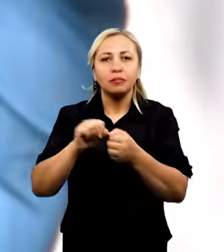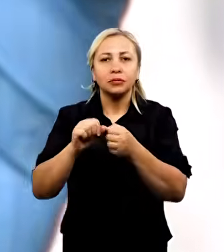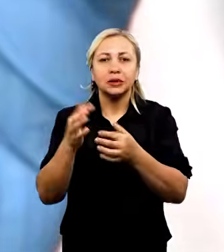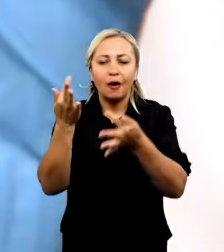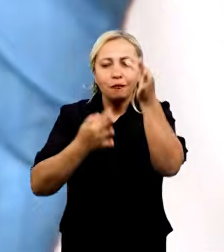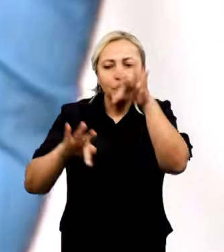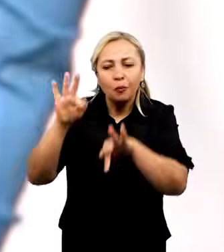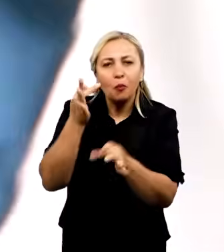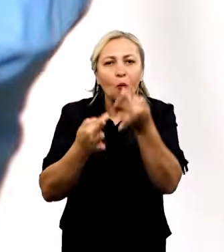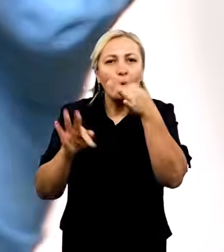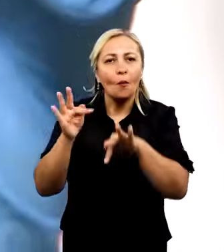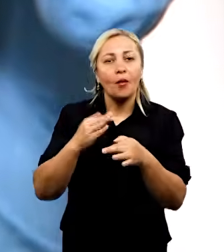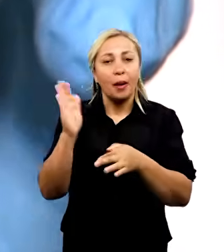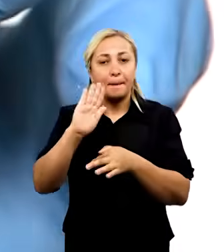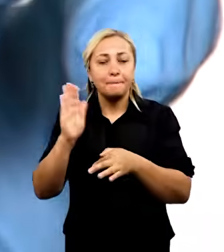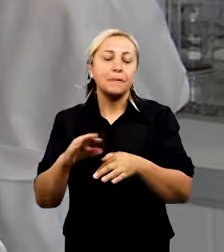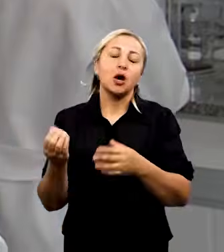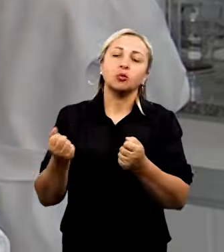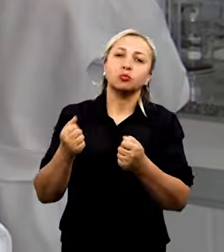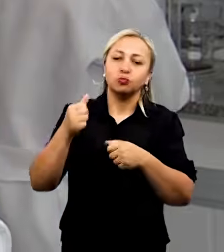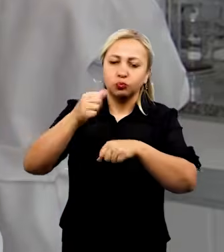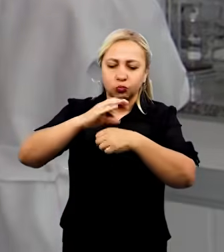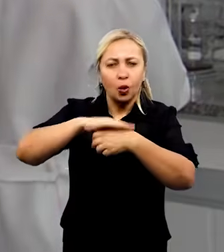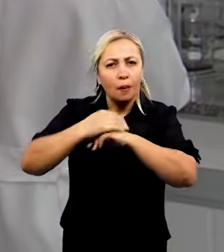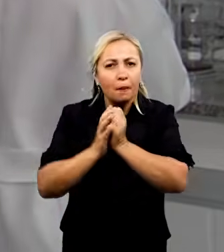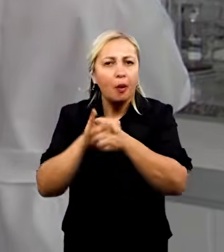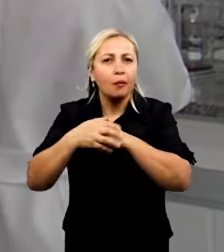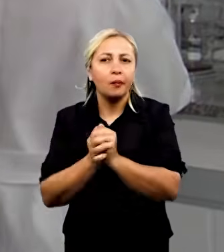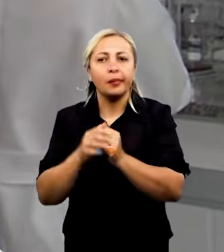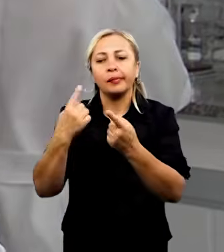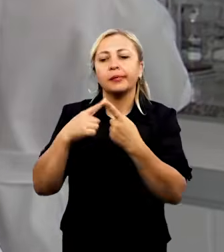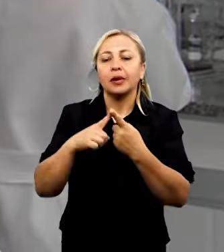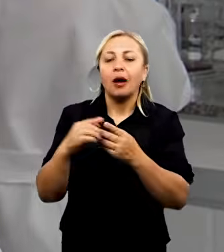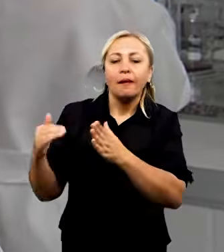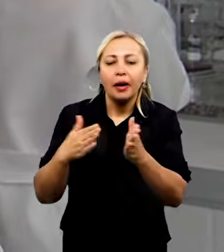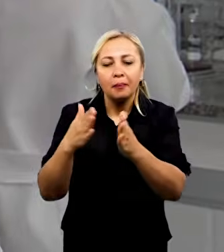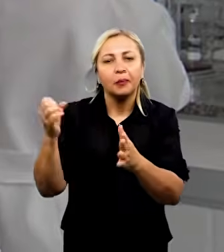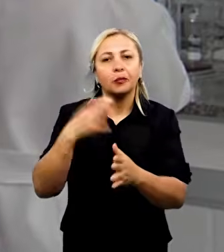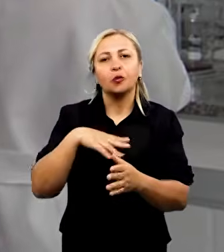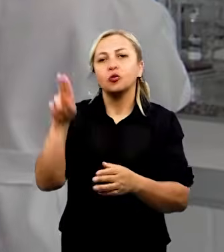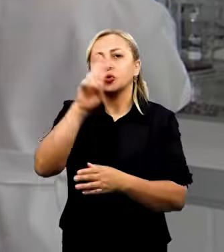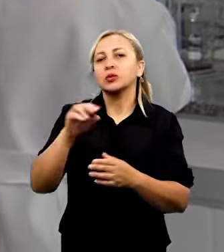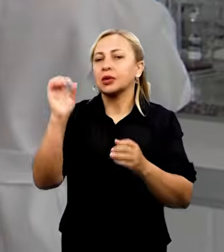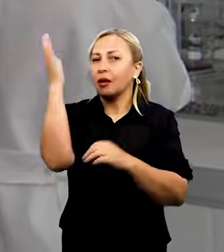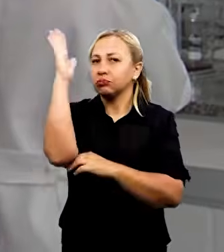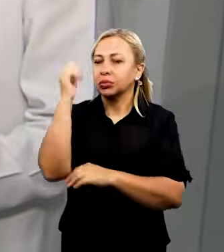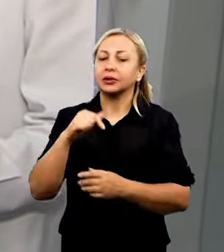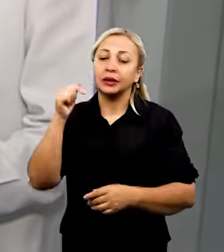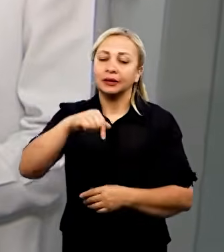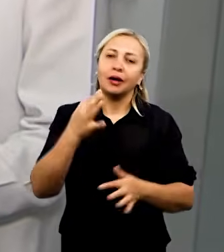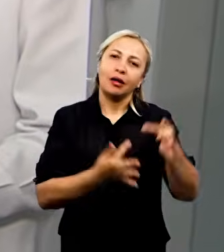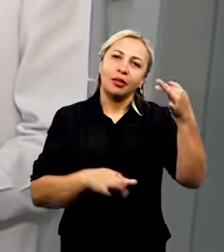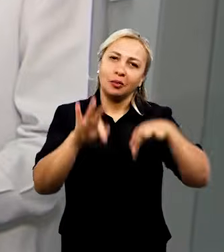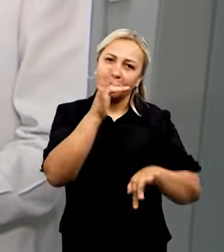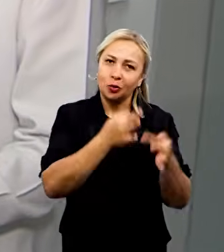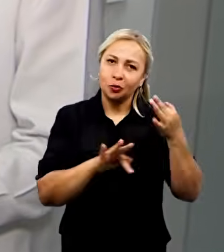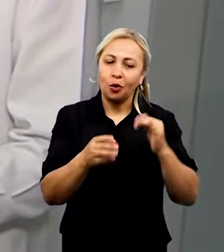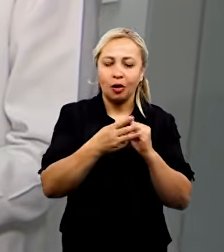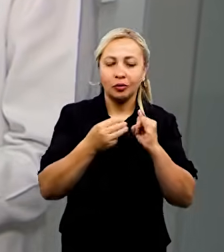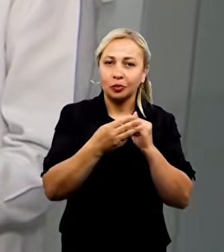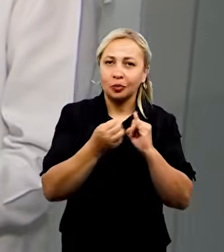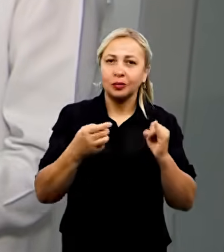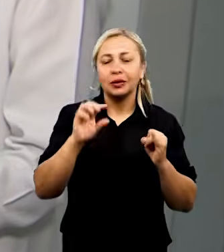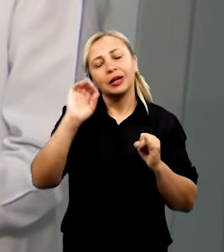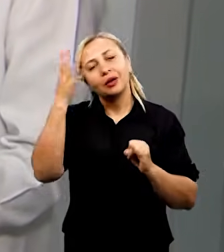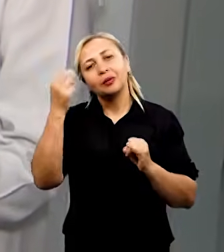a formulação de bioprodutos, porque seria um novo caminho possível de ser utilizado a planta. É aqui no